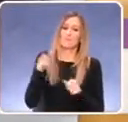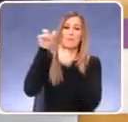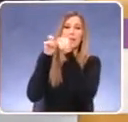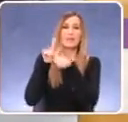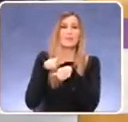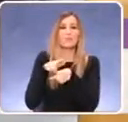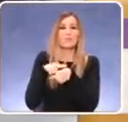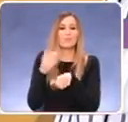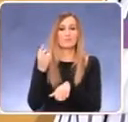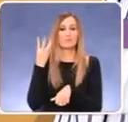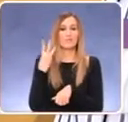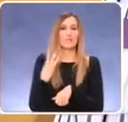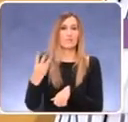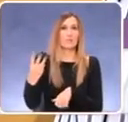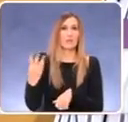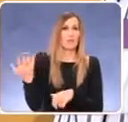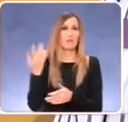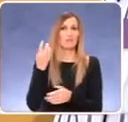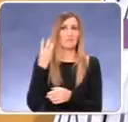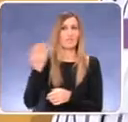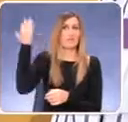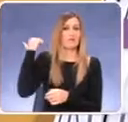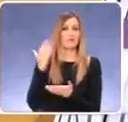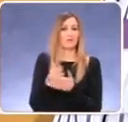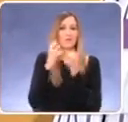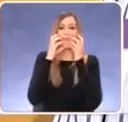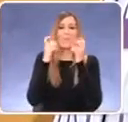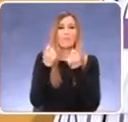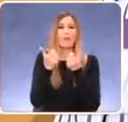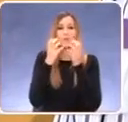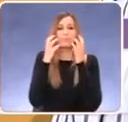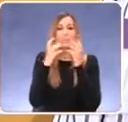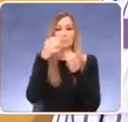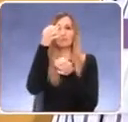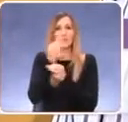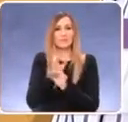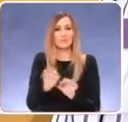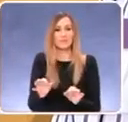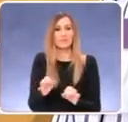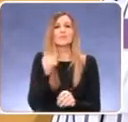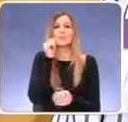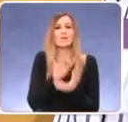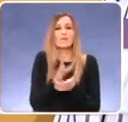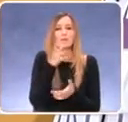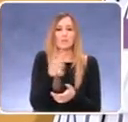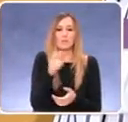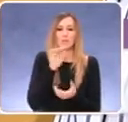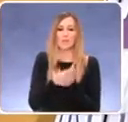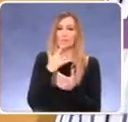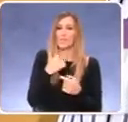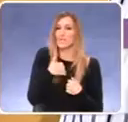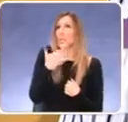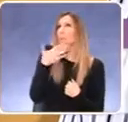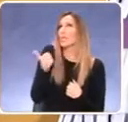Há 3 semanas. Há 3 semanas, não inchou nem nada, pois não? Um bocadinho. Só um bocadinho, mas está perfeito. Sim. O que é que o marido diz? O marido diz que estou linda.